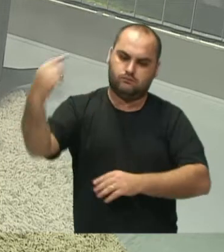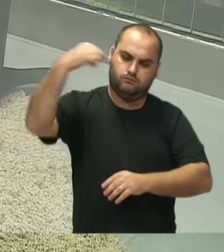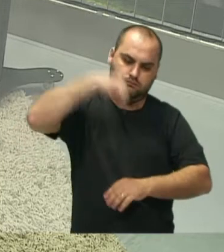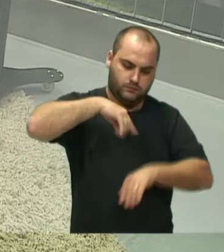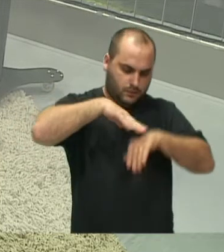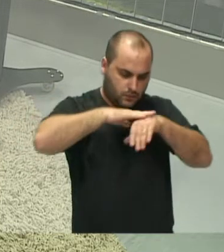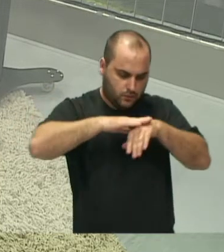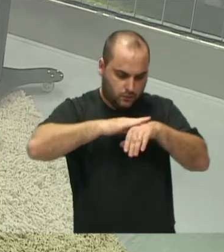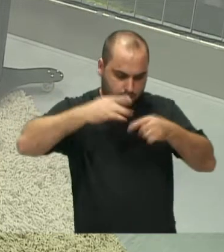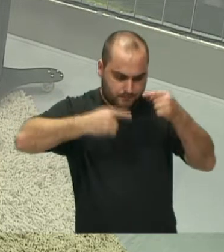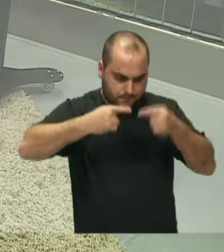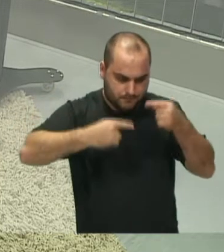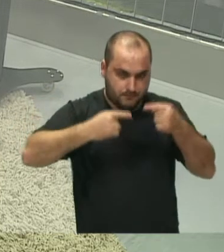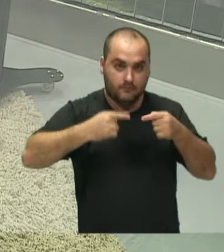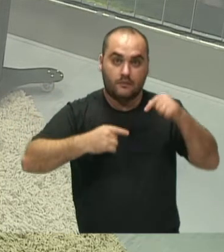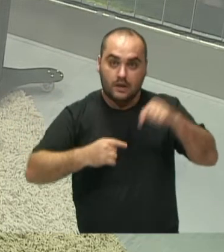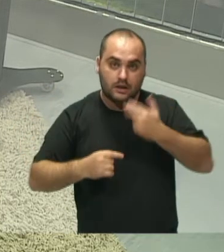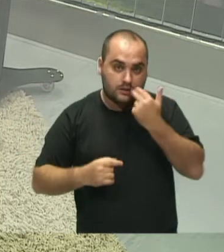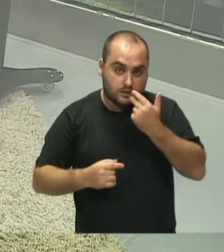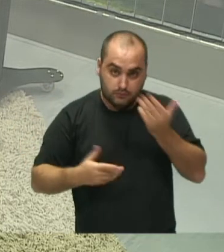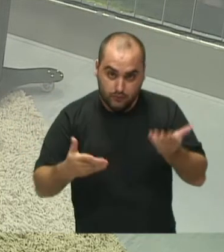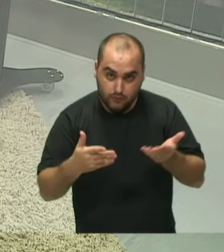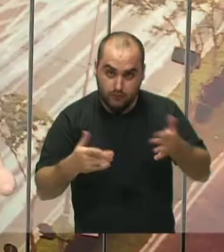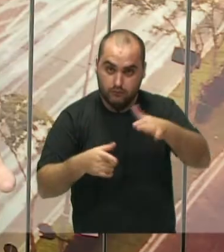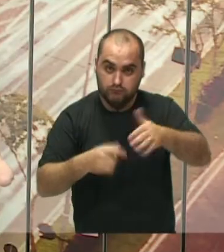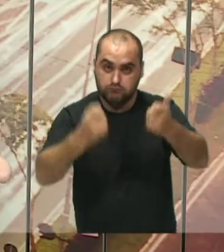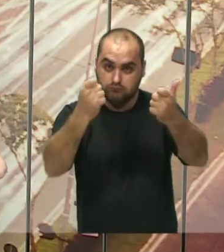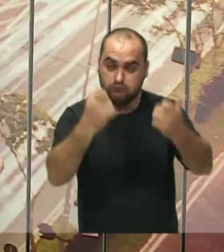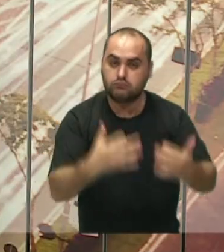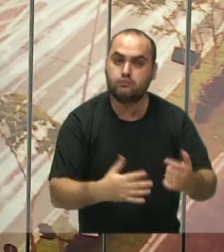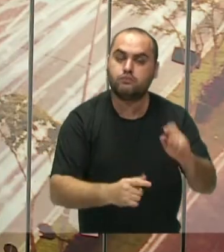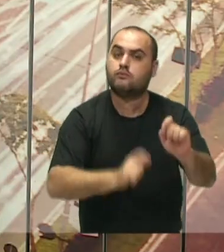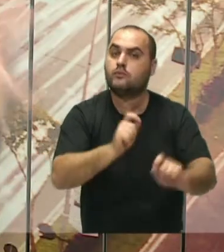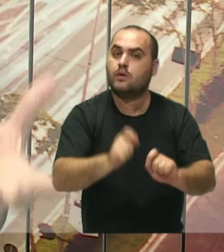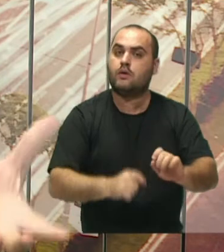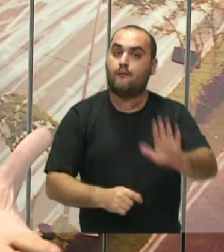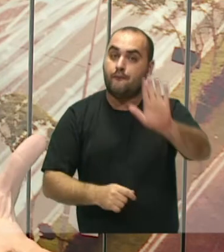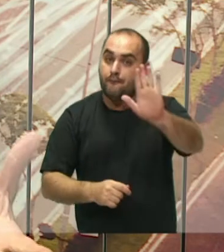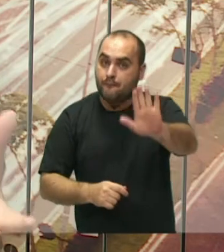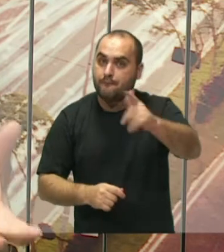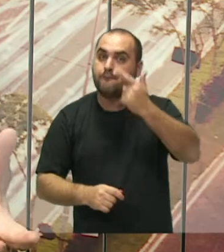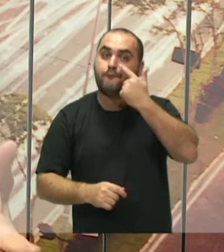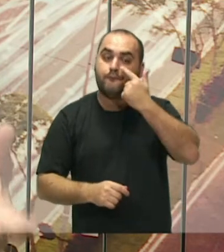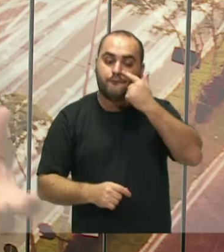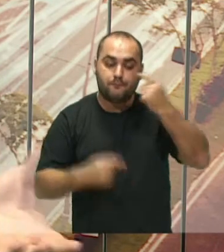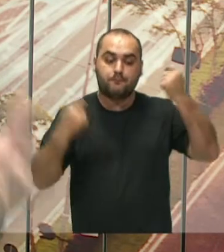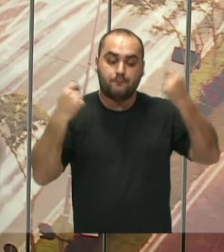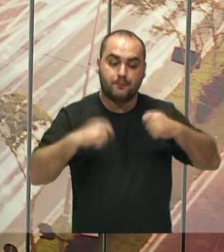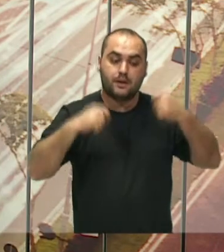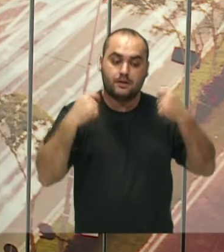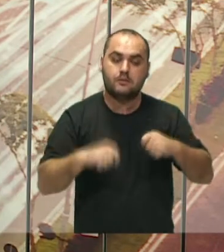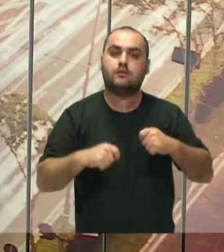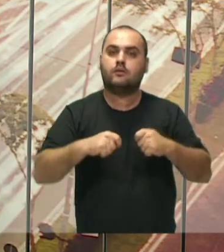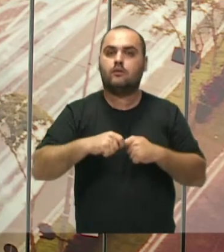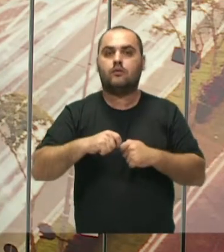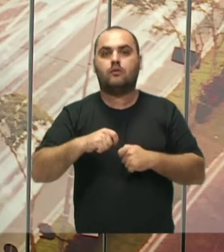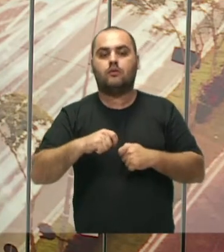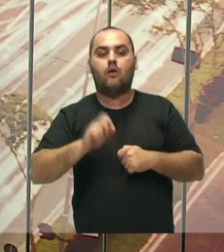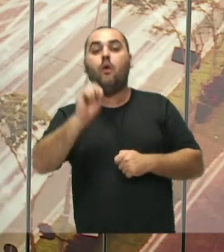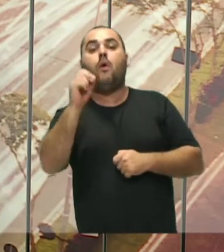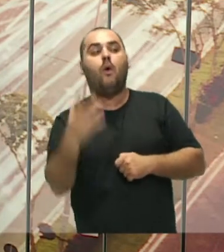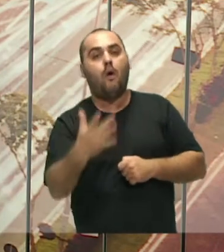pessoas trazem e nesse caso também como o senhor colocou aí notou essa necessidade ou as pessoas que